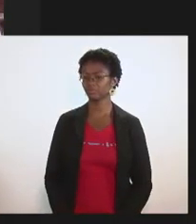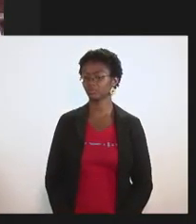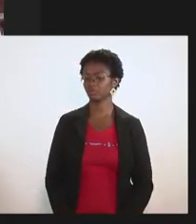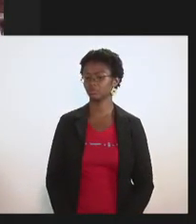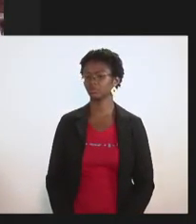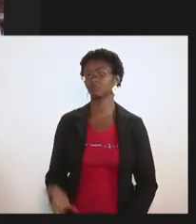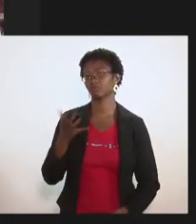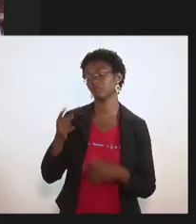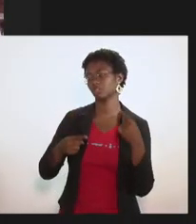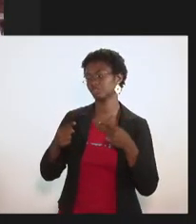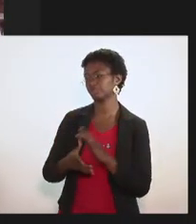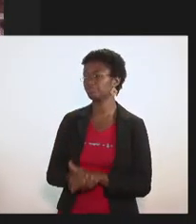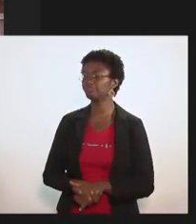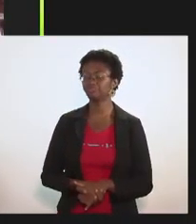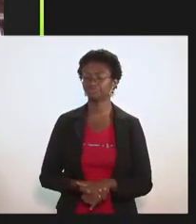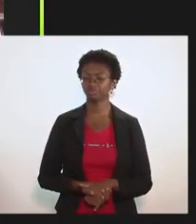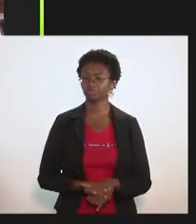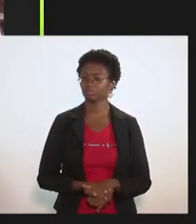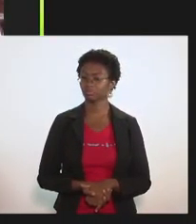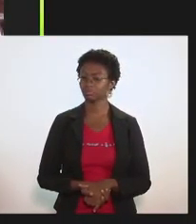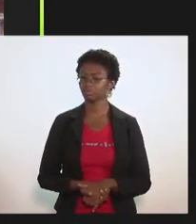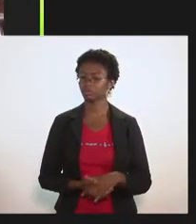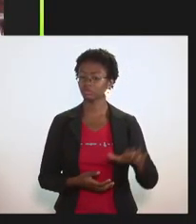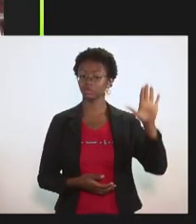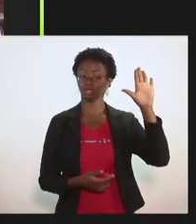Márcio Pacheco. Bom, é a minha posição.